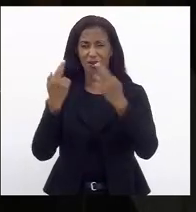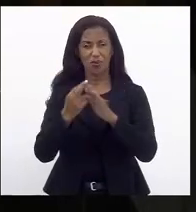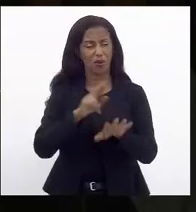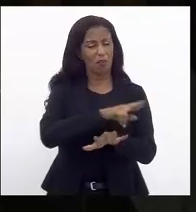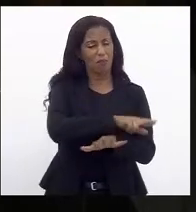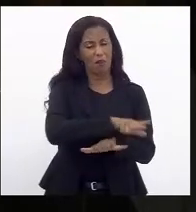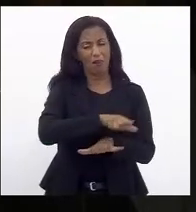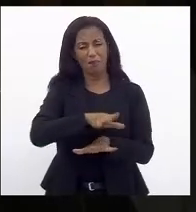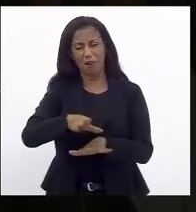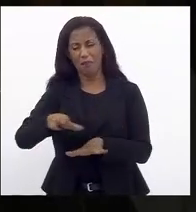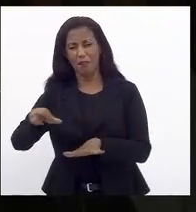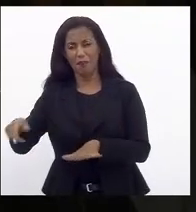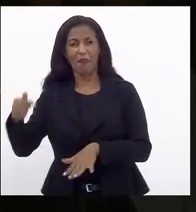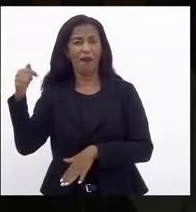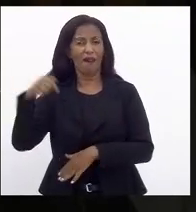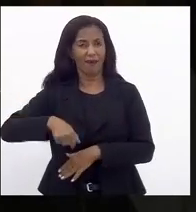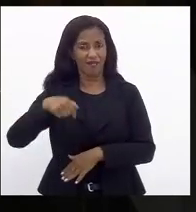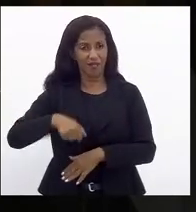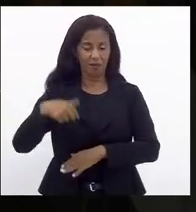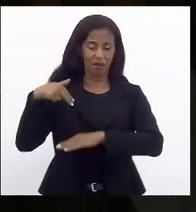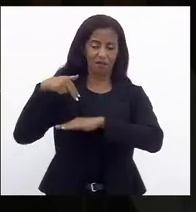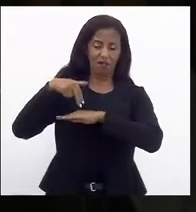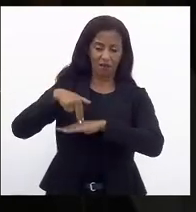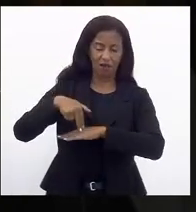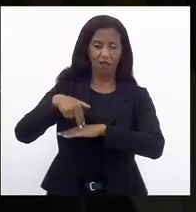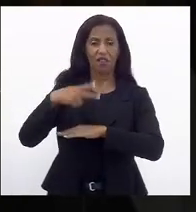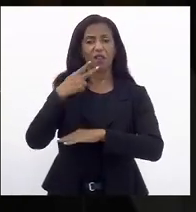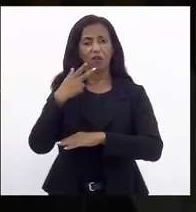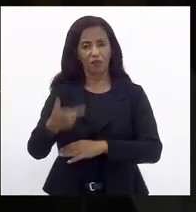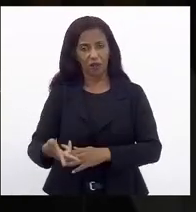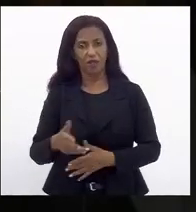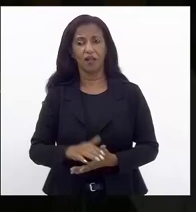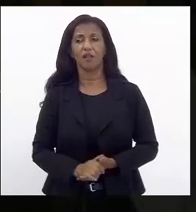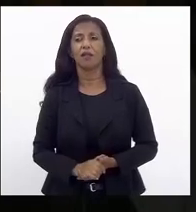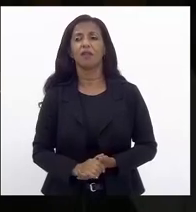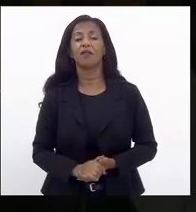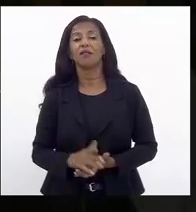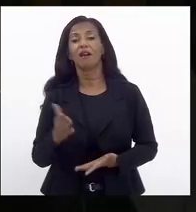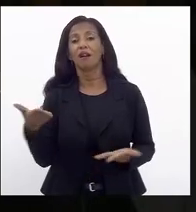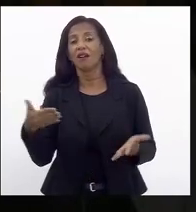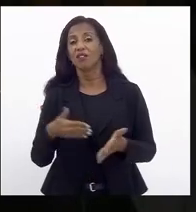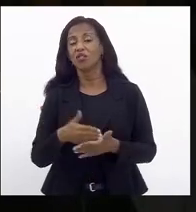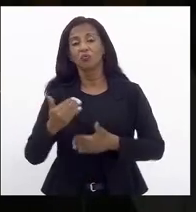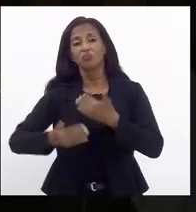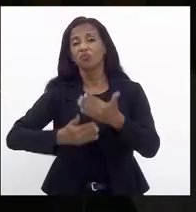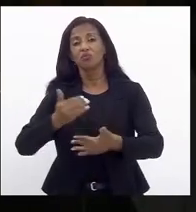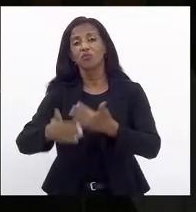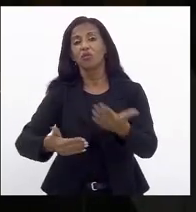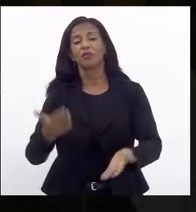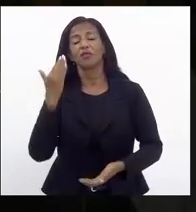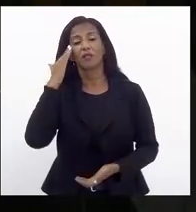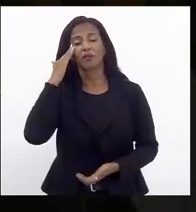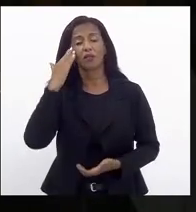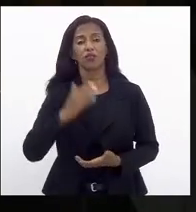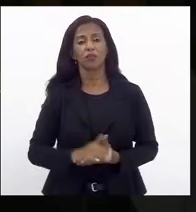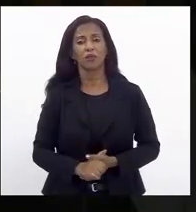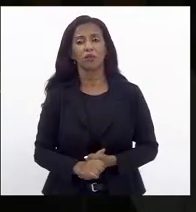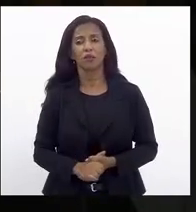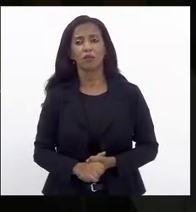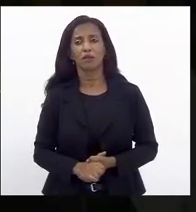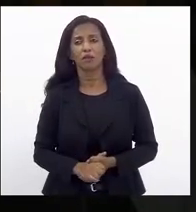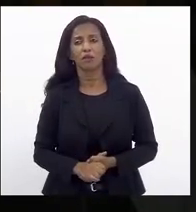públicas aqui mesmo nesta Tribuna eu defendi isso só que a gente não conseguiu avançar no entendimento